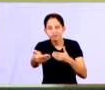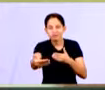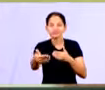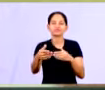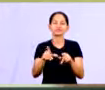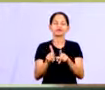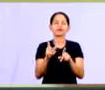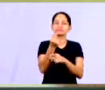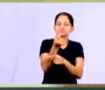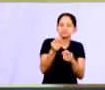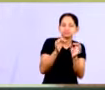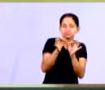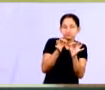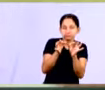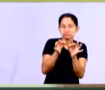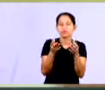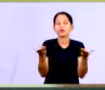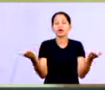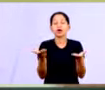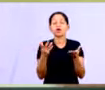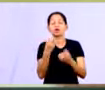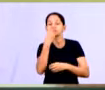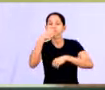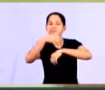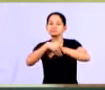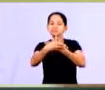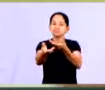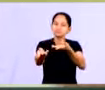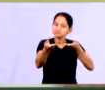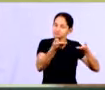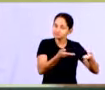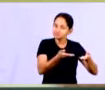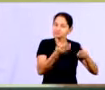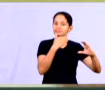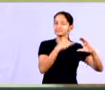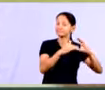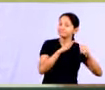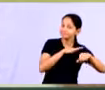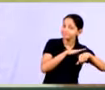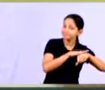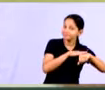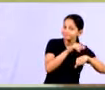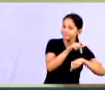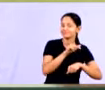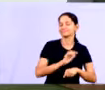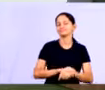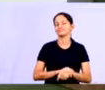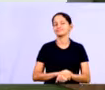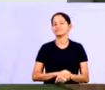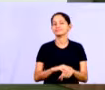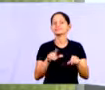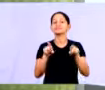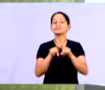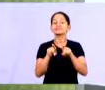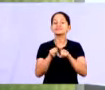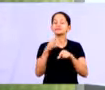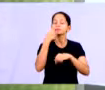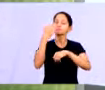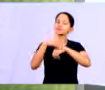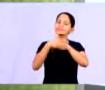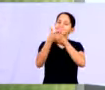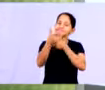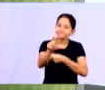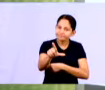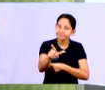de investimentos financeiros. Boa noite a todos, sejam bem-vindos ao nosso chat. Vamos conversar. Pessoal, boa noite novamente. Quero dizer